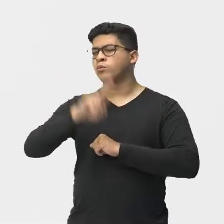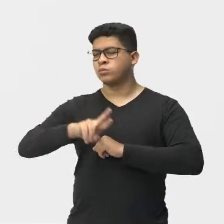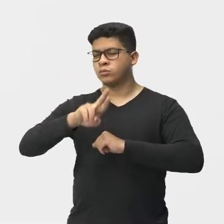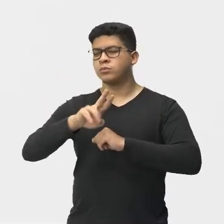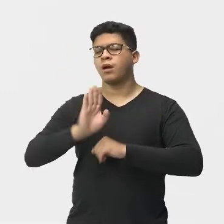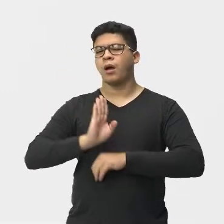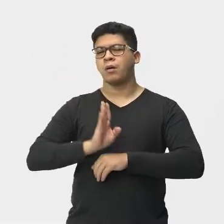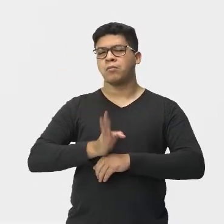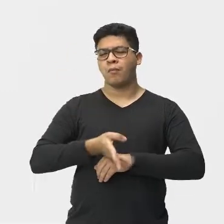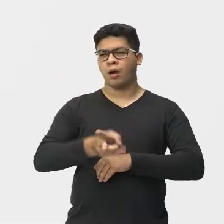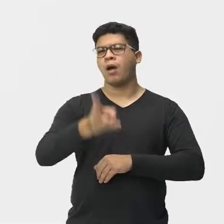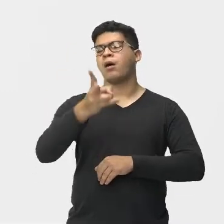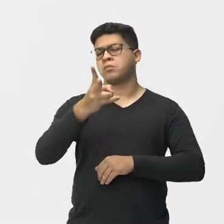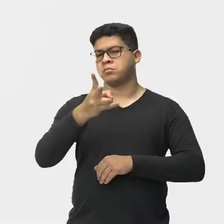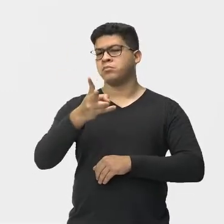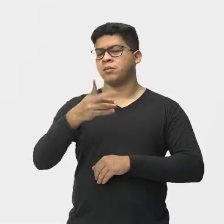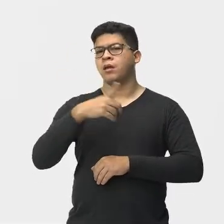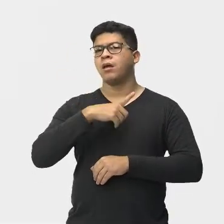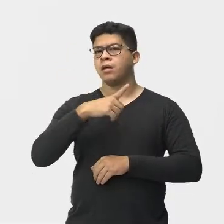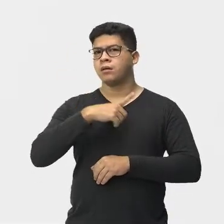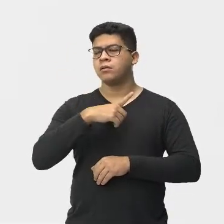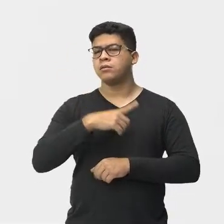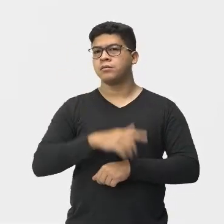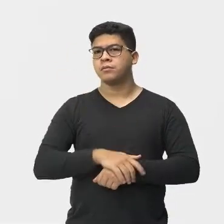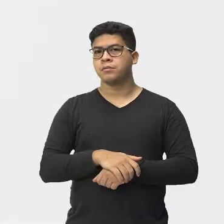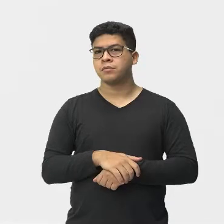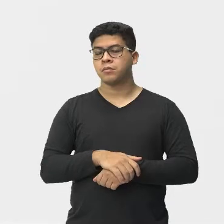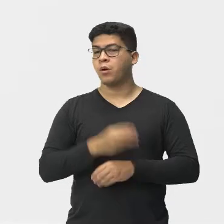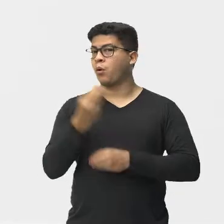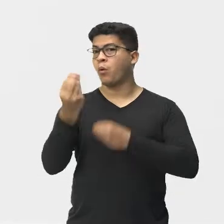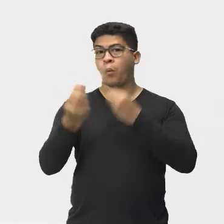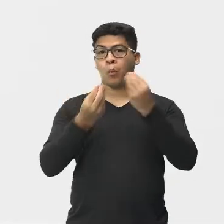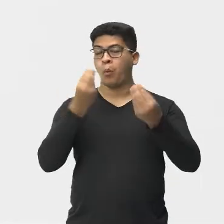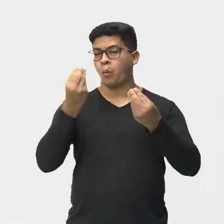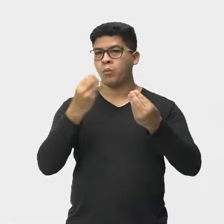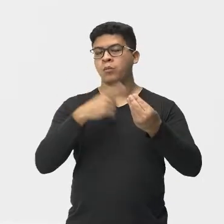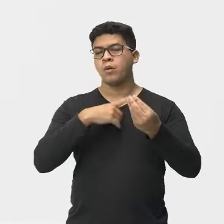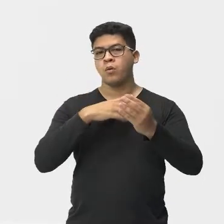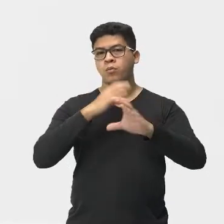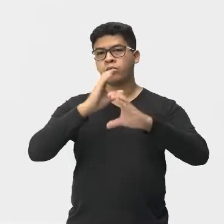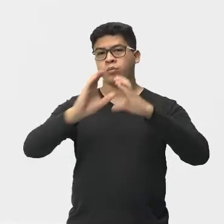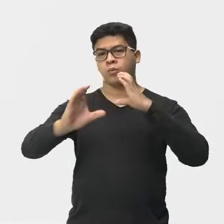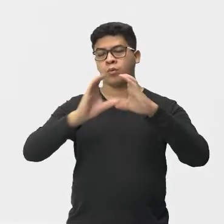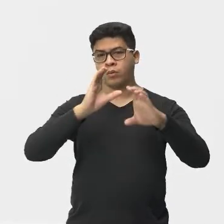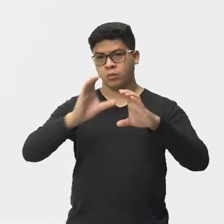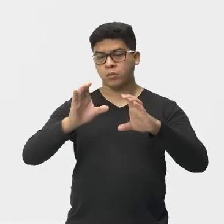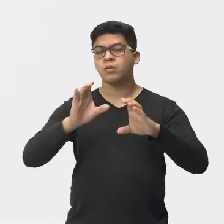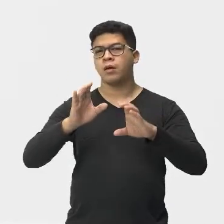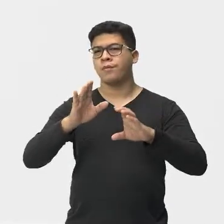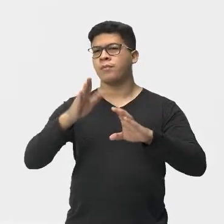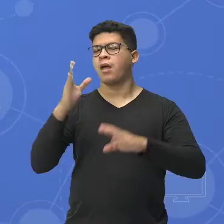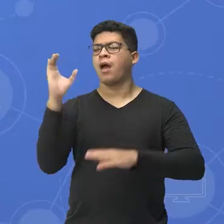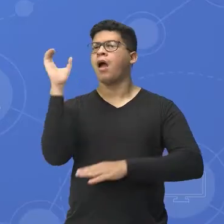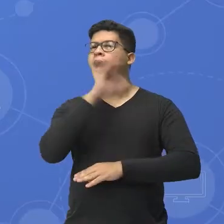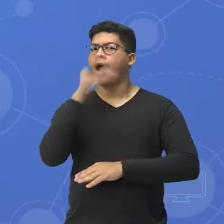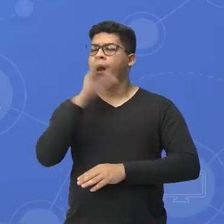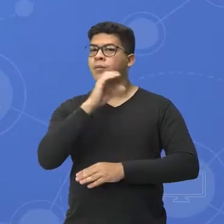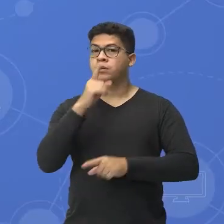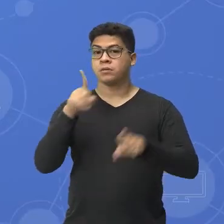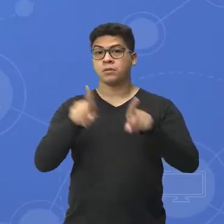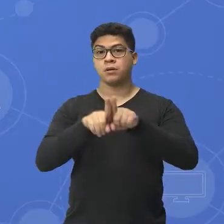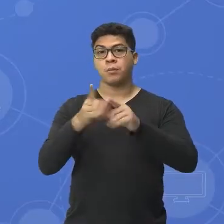pronomes complementos, né? Como eu falei para vocês, para haver uma comunicação mais rápida, mais dinâmica